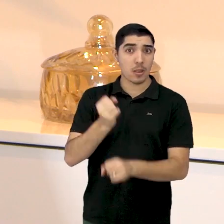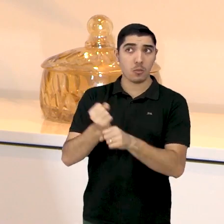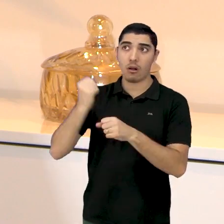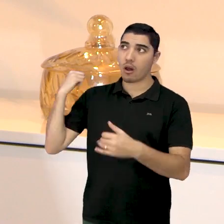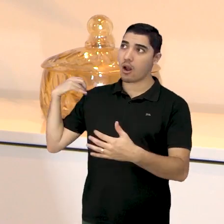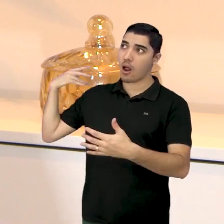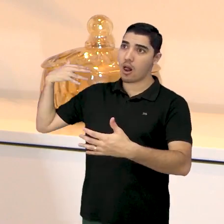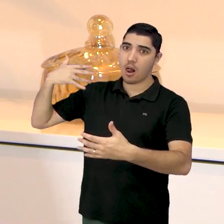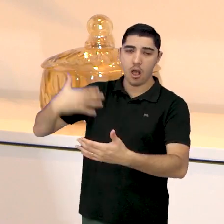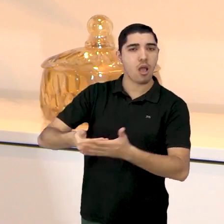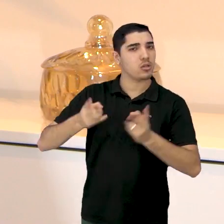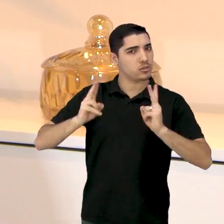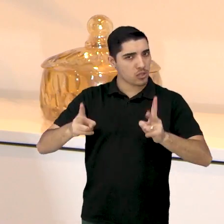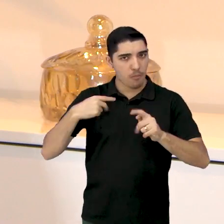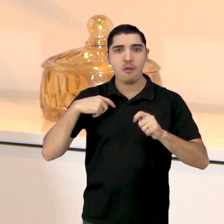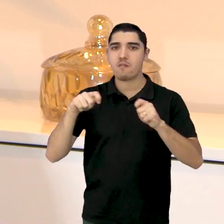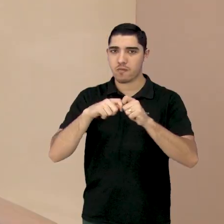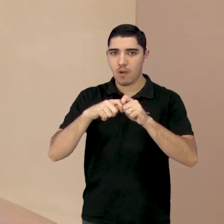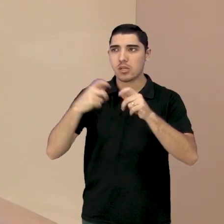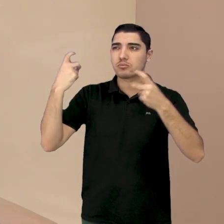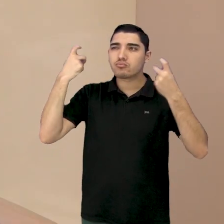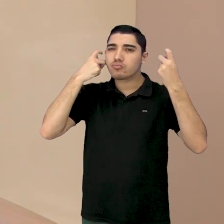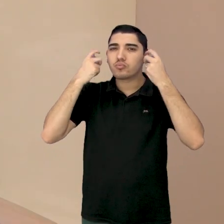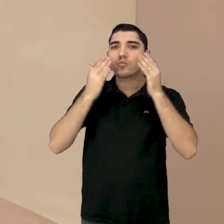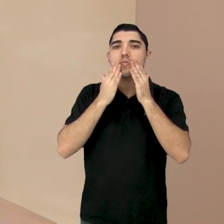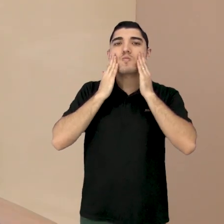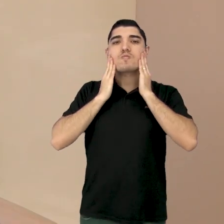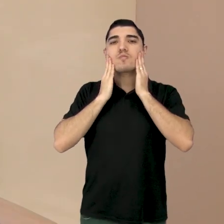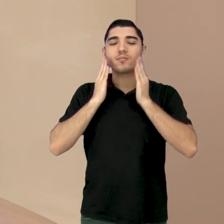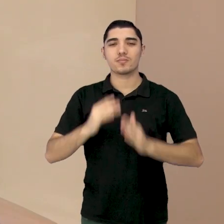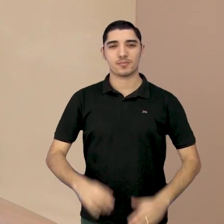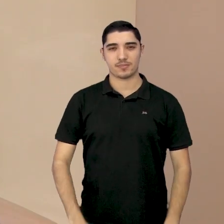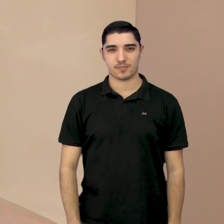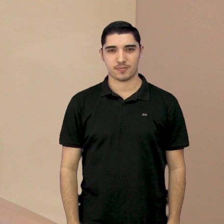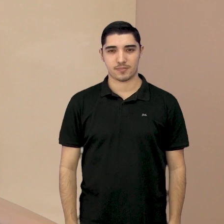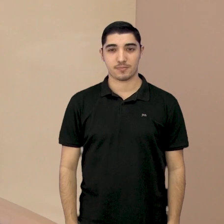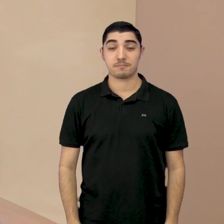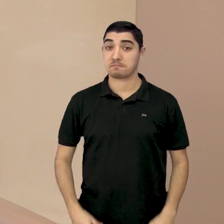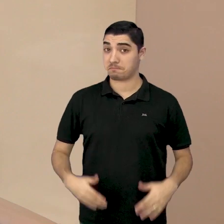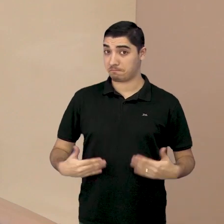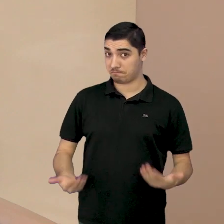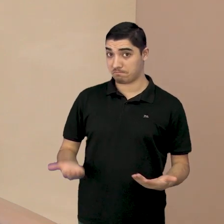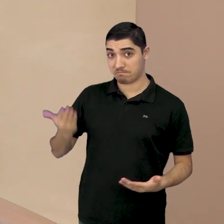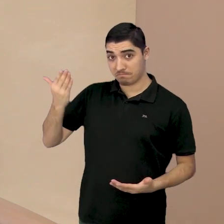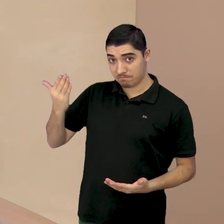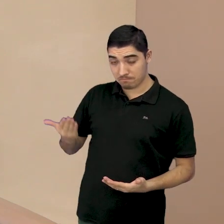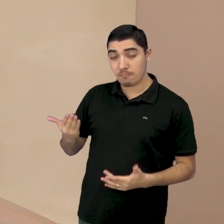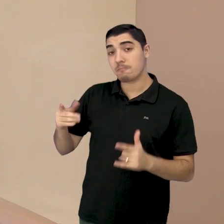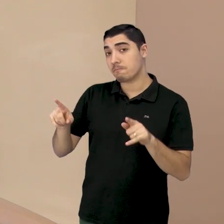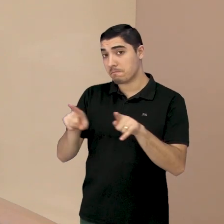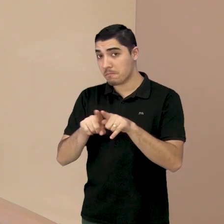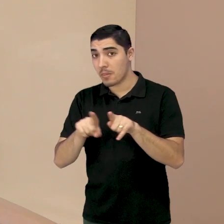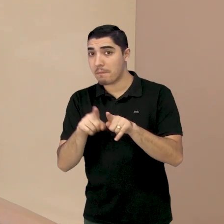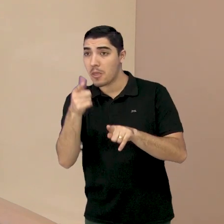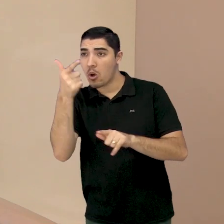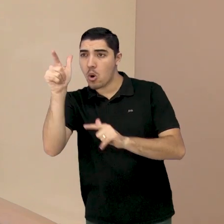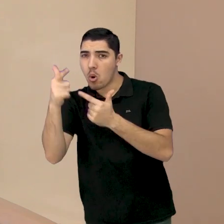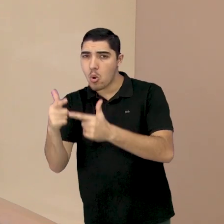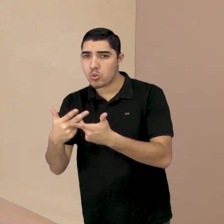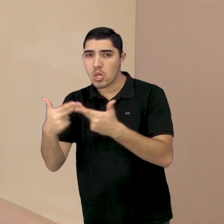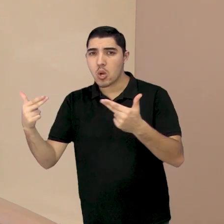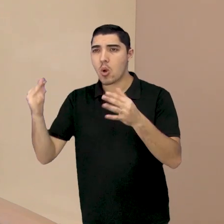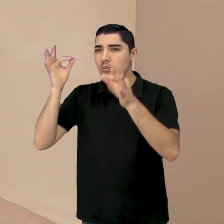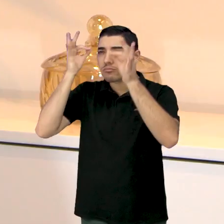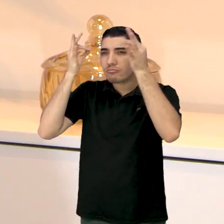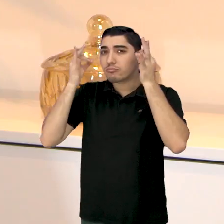sempre o tratamento com Botox. Com o resultado, outros procedimentos estéticos também foram